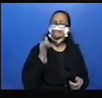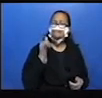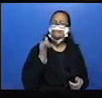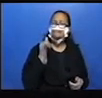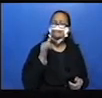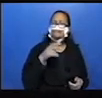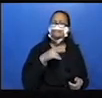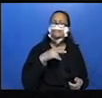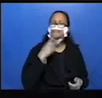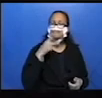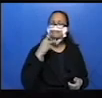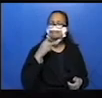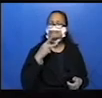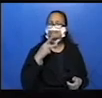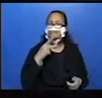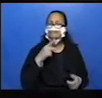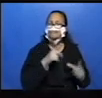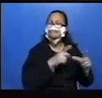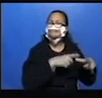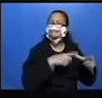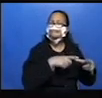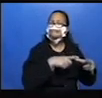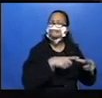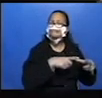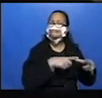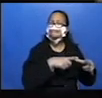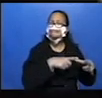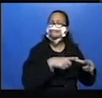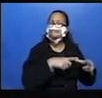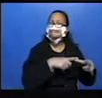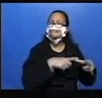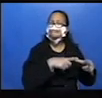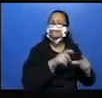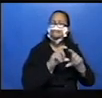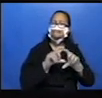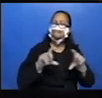ficou preso, que está no parágrafo 7, serve para...